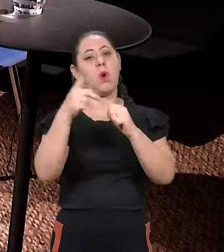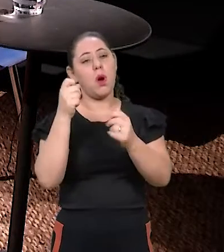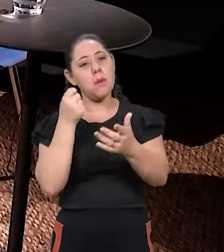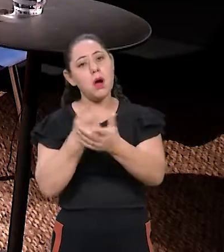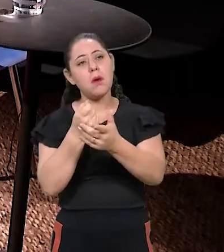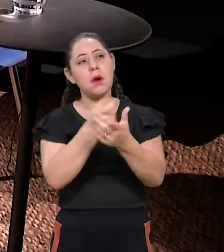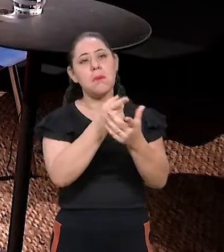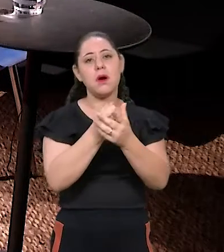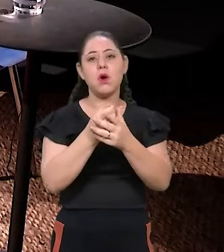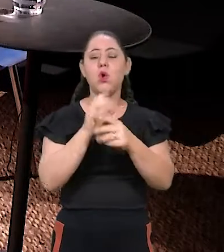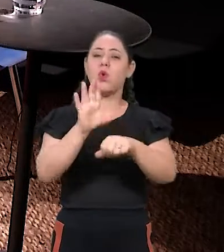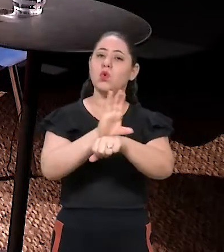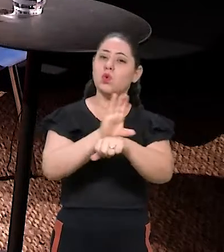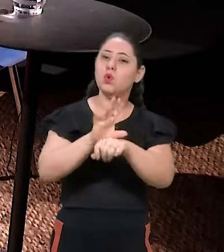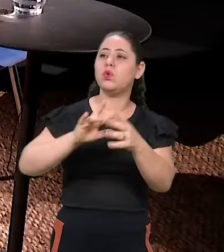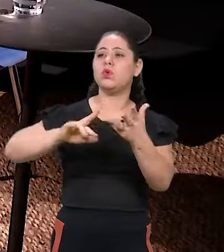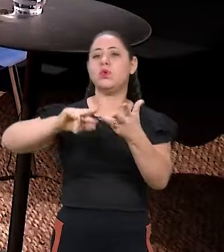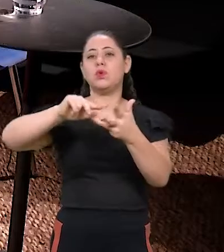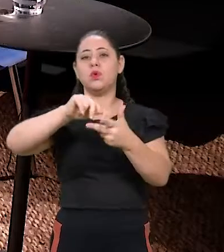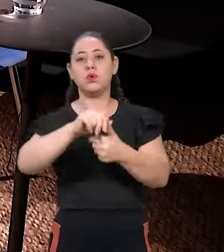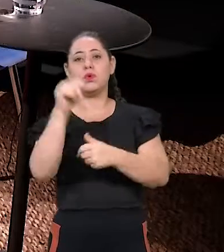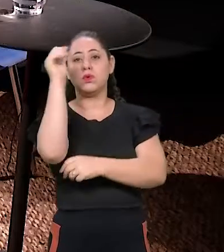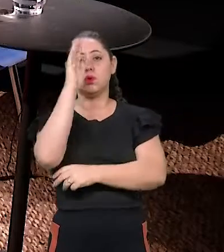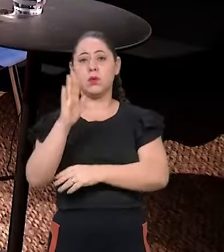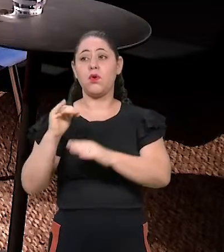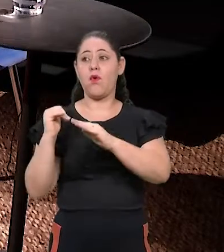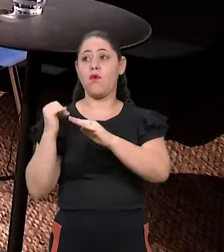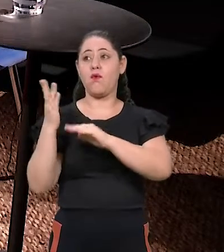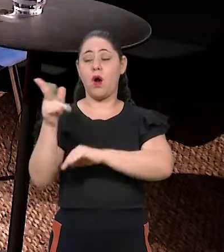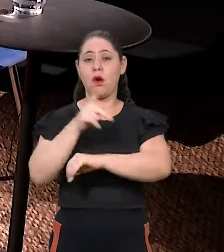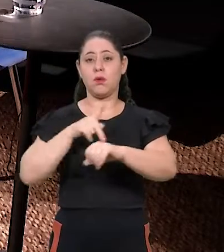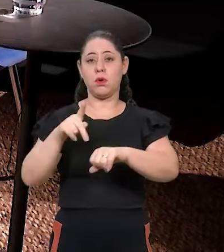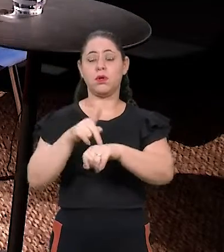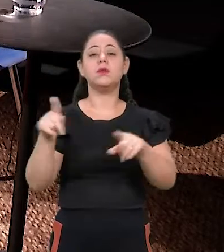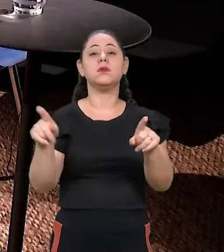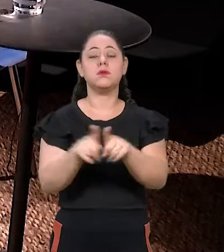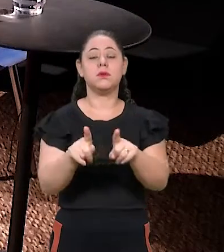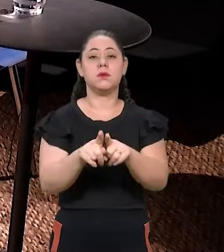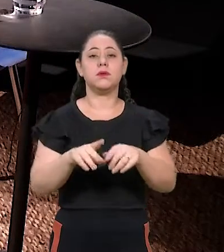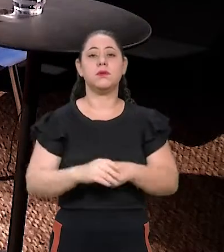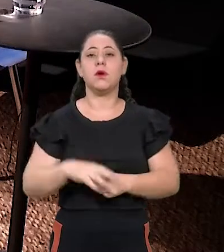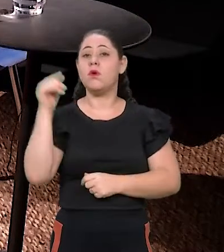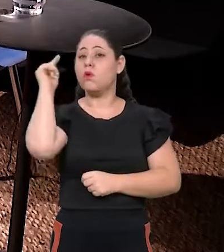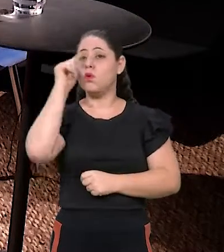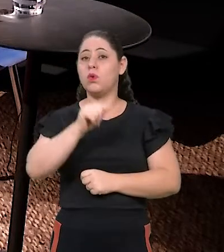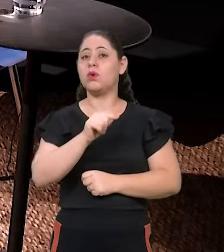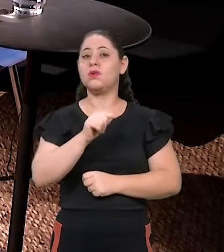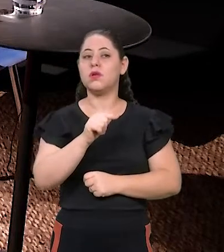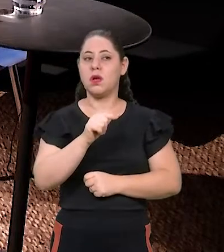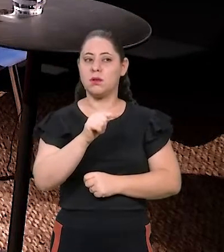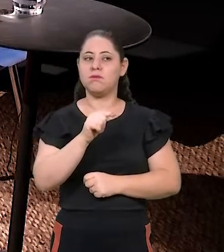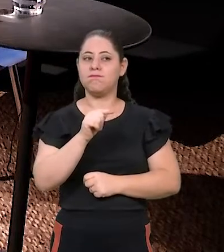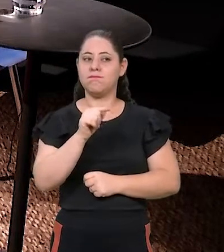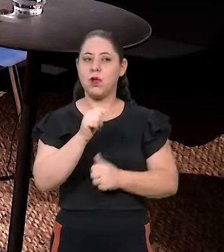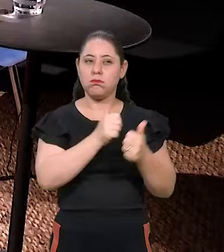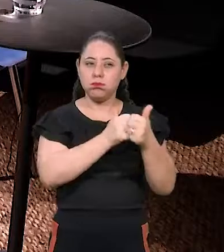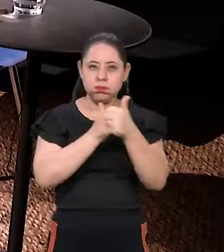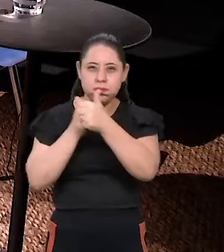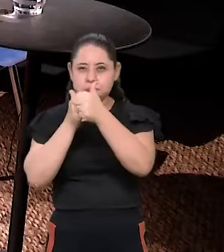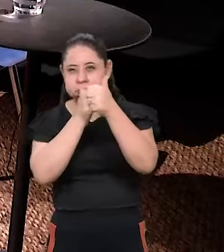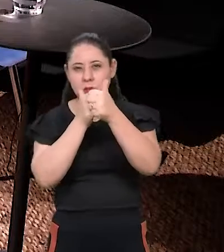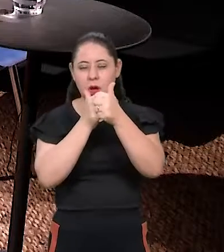época fiz pós-graduação, fui fazendo vários outros cursos no Brasil, fora do Brasil, para